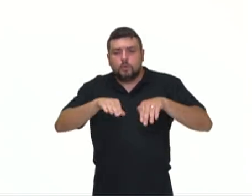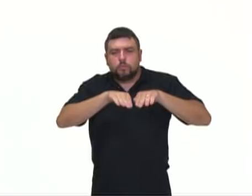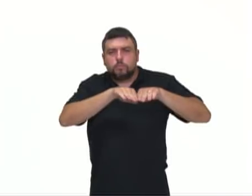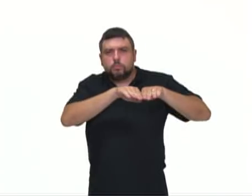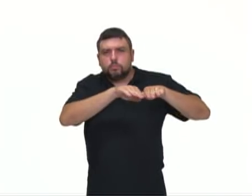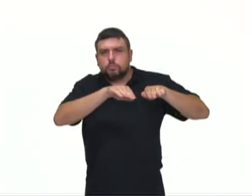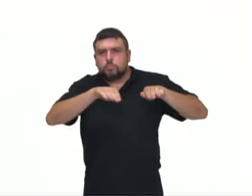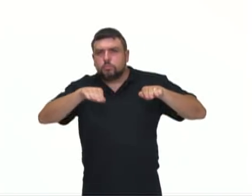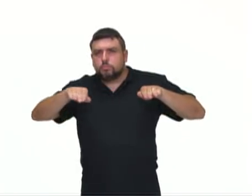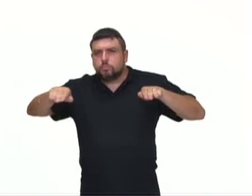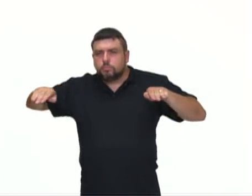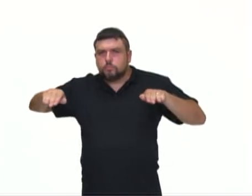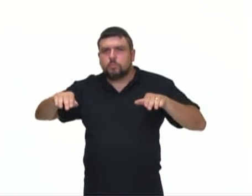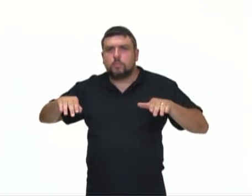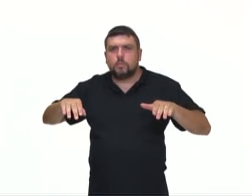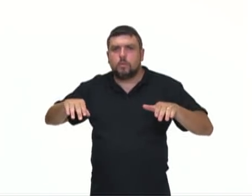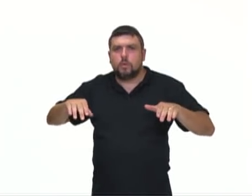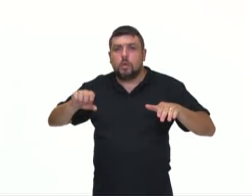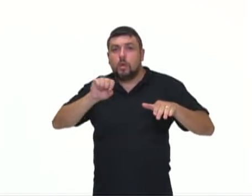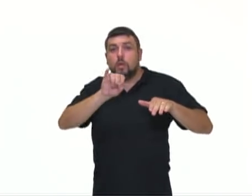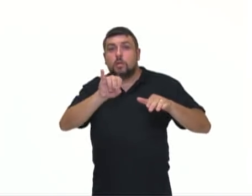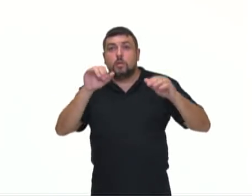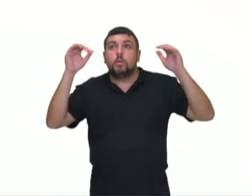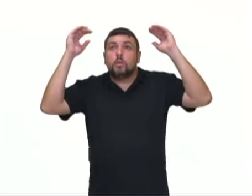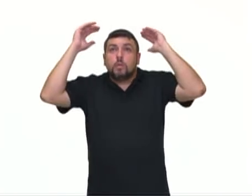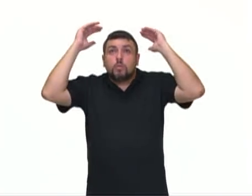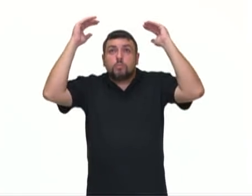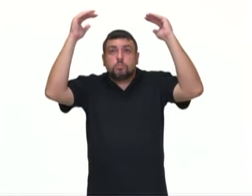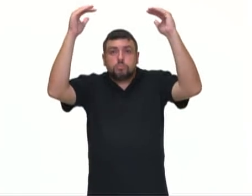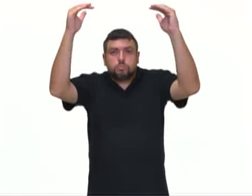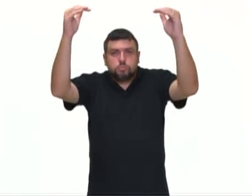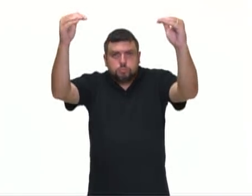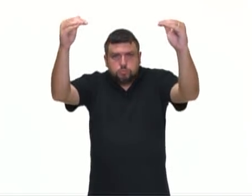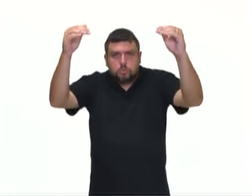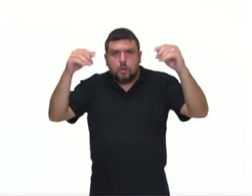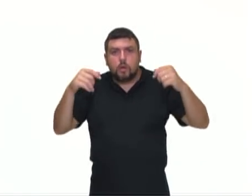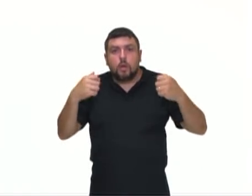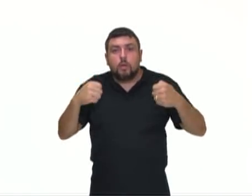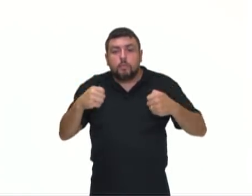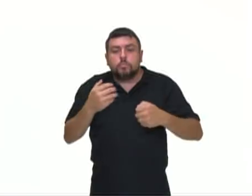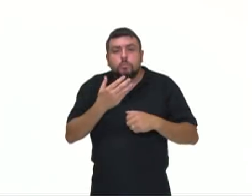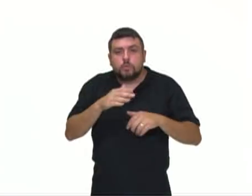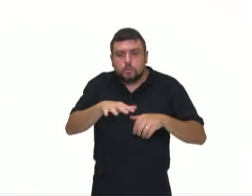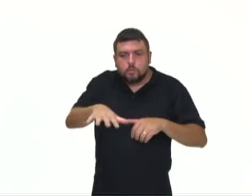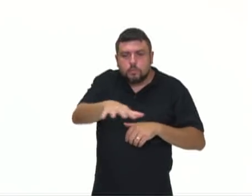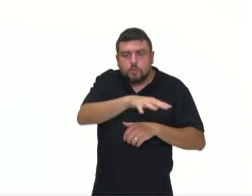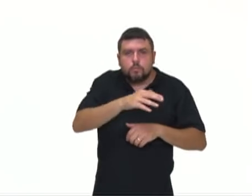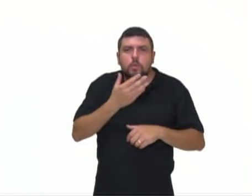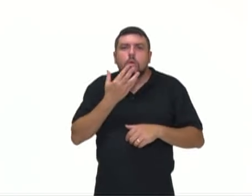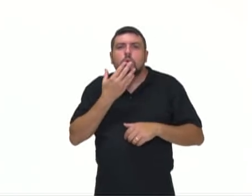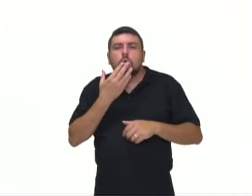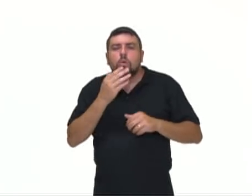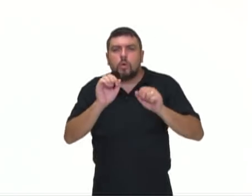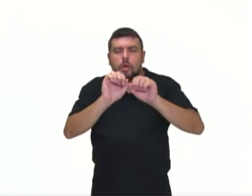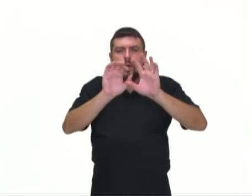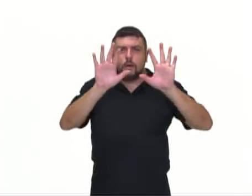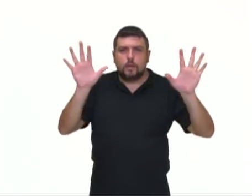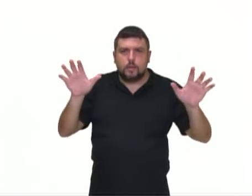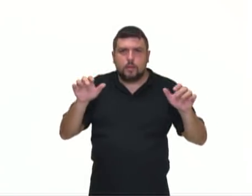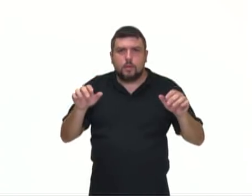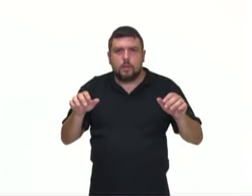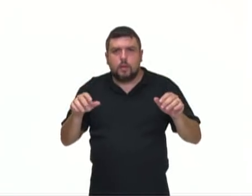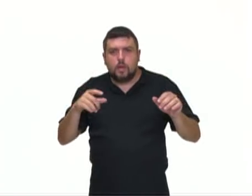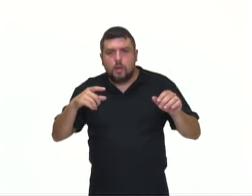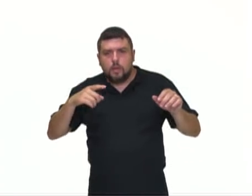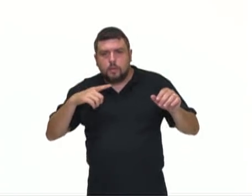uniforme. Em quadras cobertas, a superfície da área de jogo deve ser de cores claras e linha, de ataque,